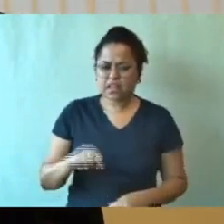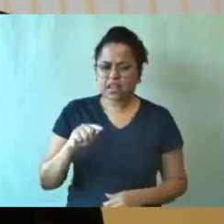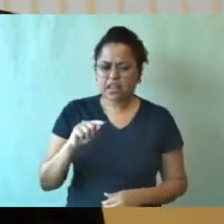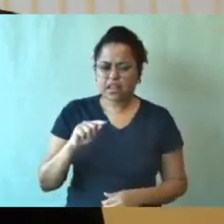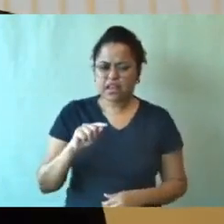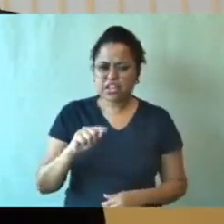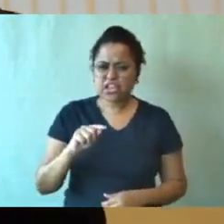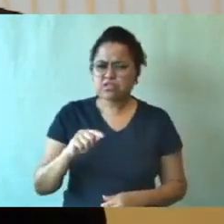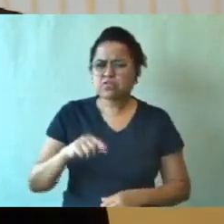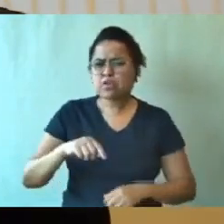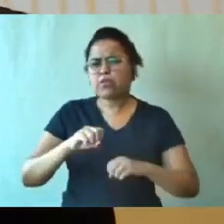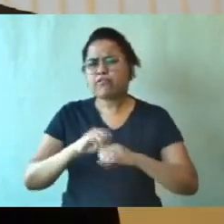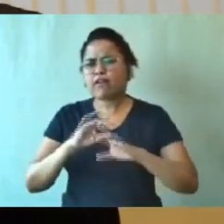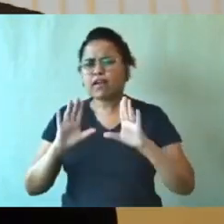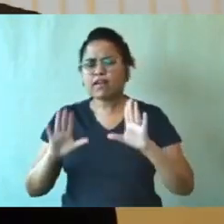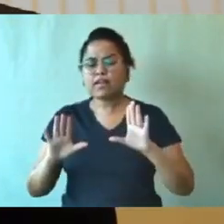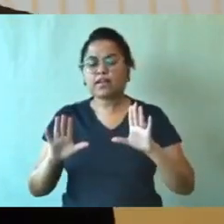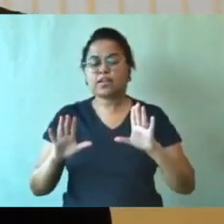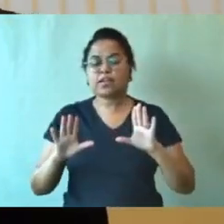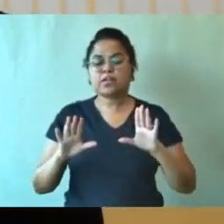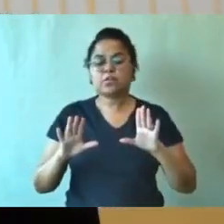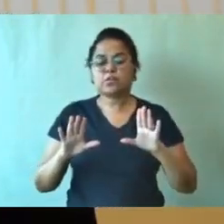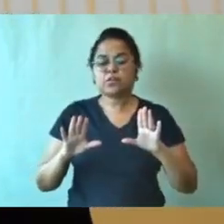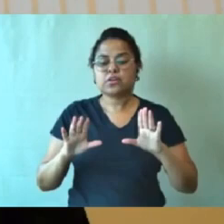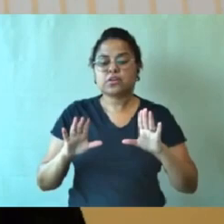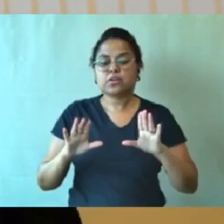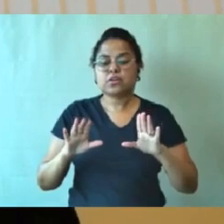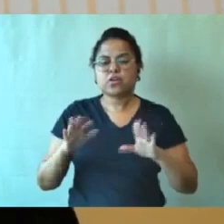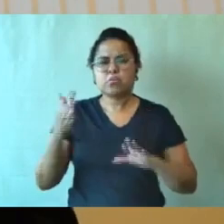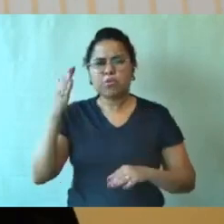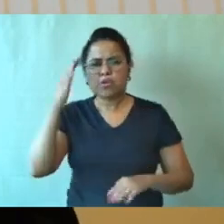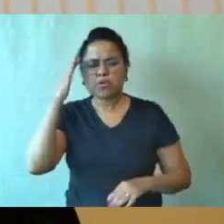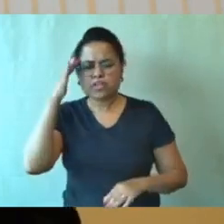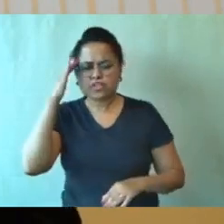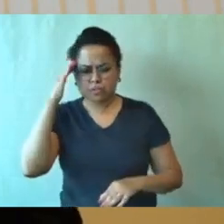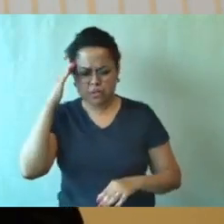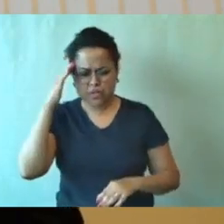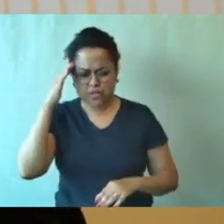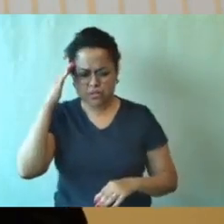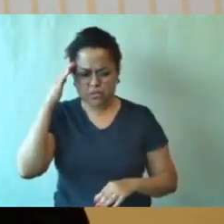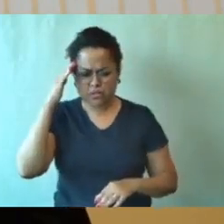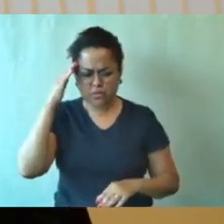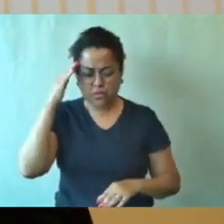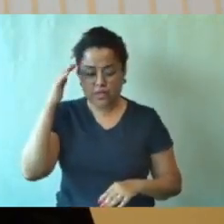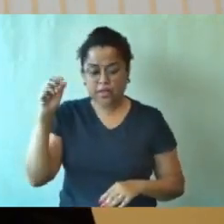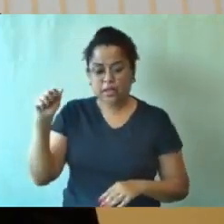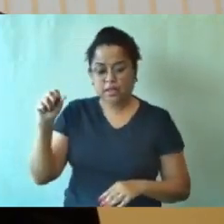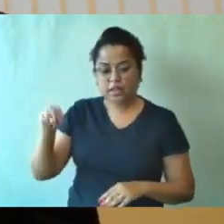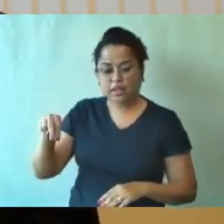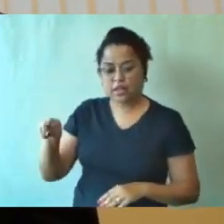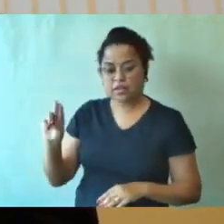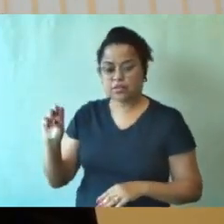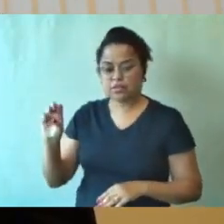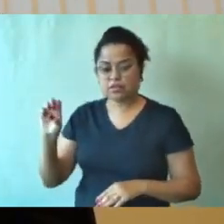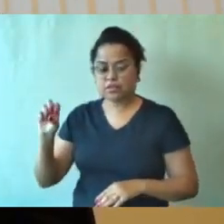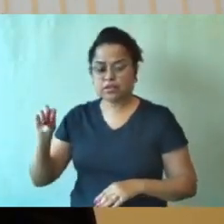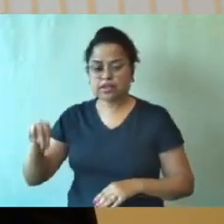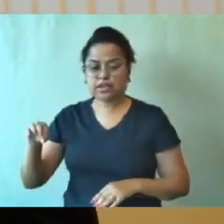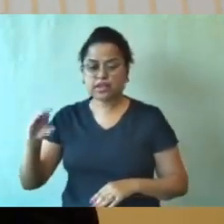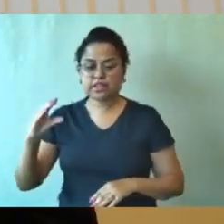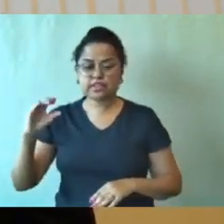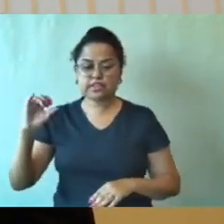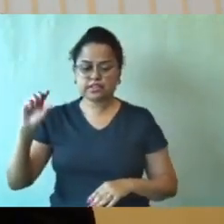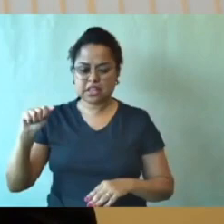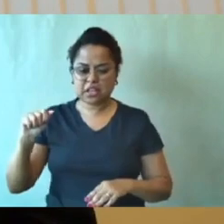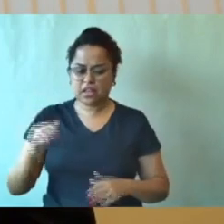só para ficar claro, então é o seguinte, nosso entendimento é que era, a anuência prévia era mais um ato formal. E